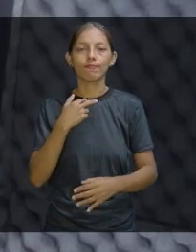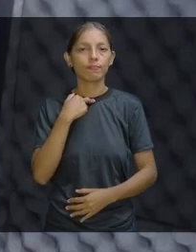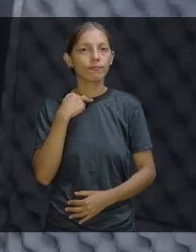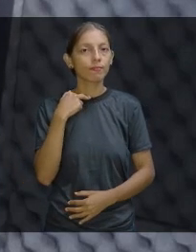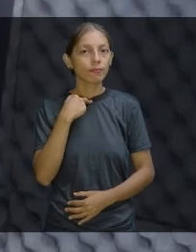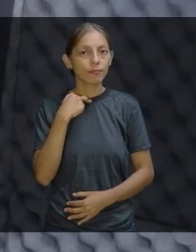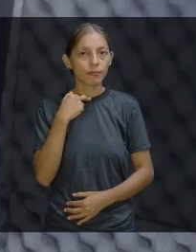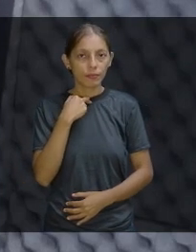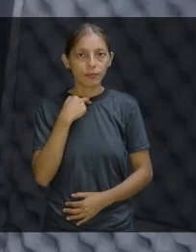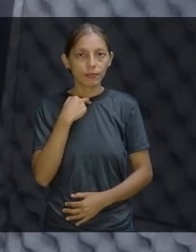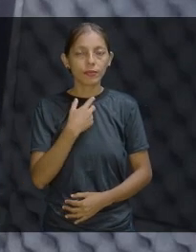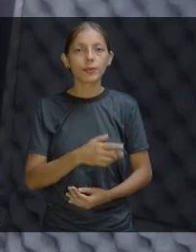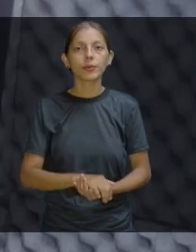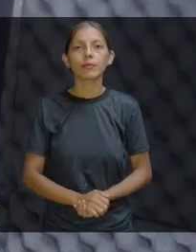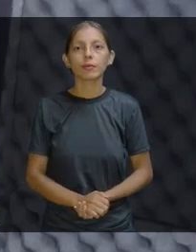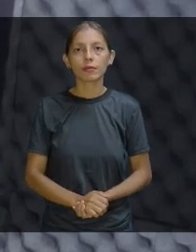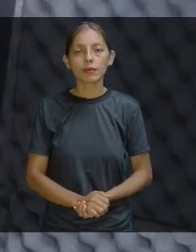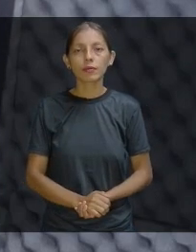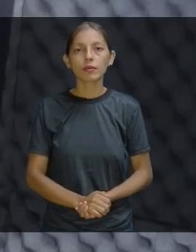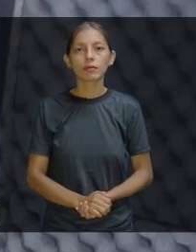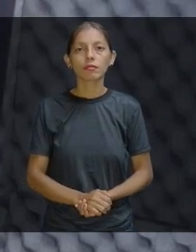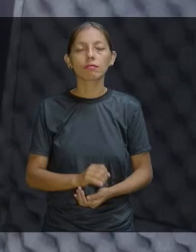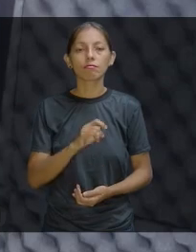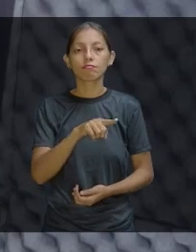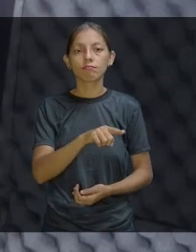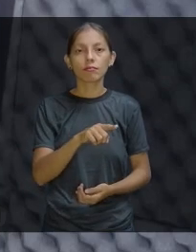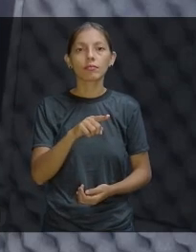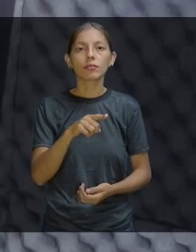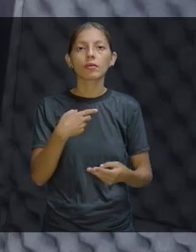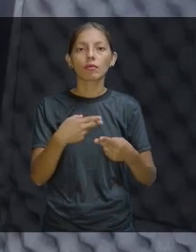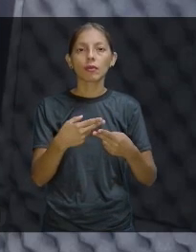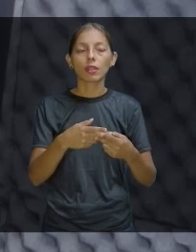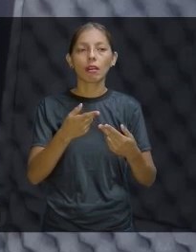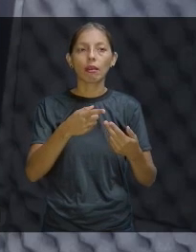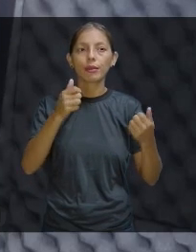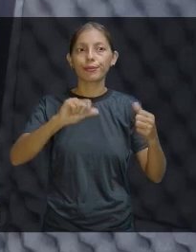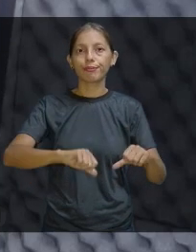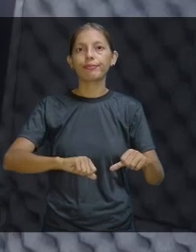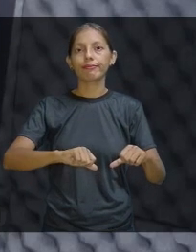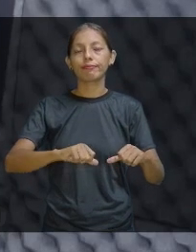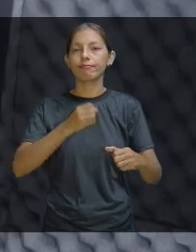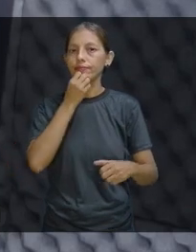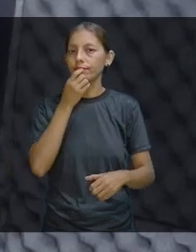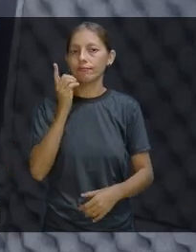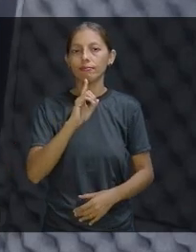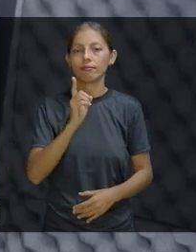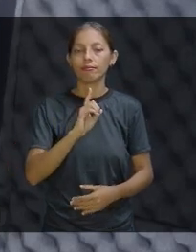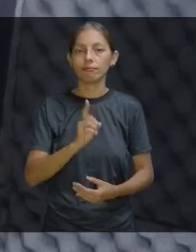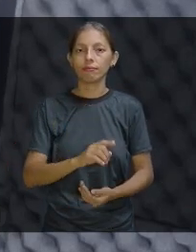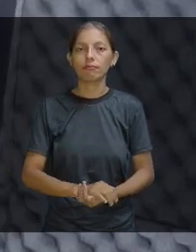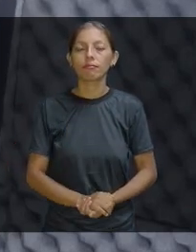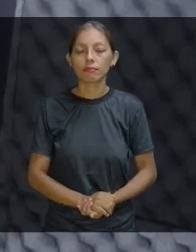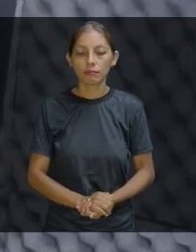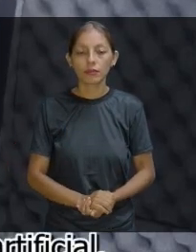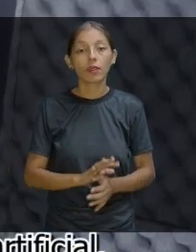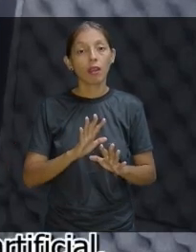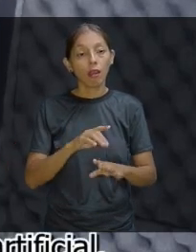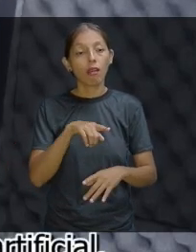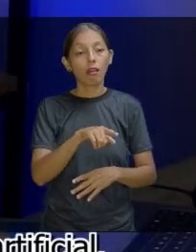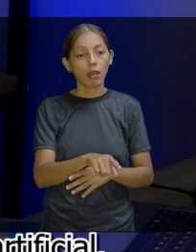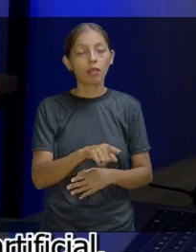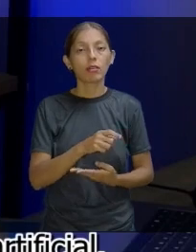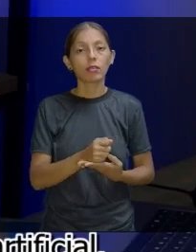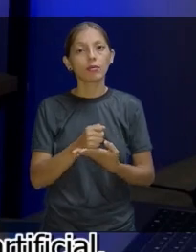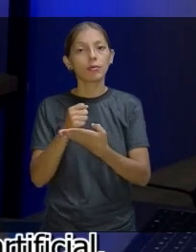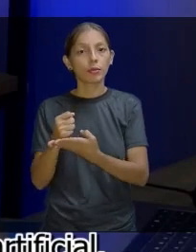se permite. O mau uso. O mau uso da inteligência artificial, porque ela pode vir, inclusive, a auxiliar nas campanhas. Até um